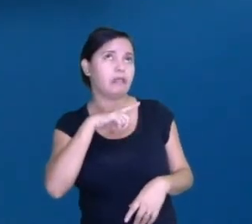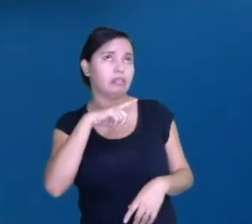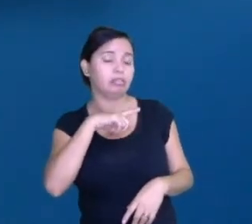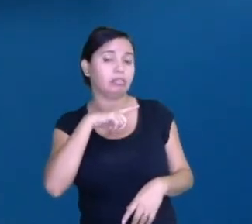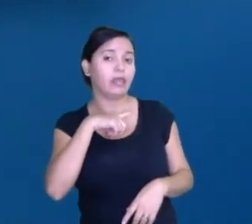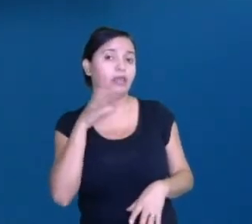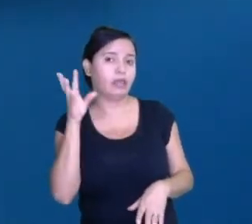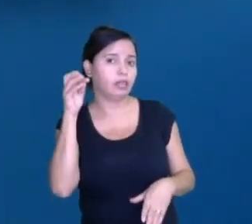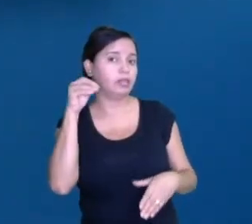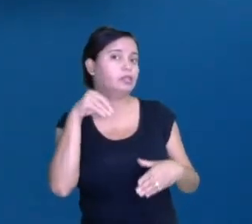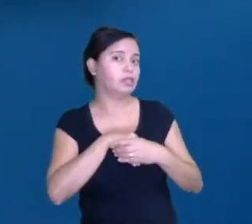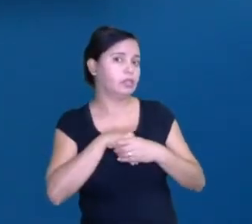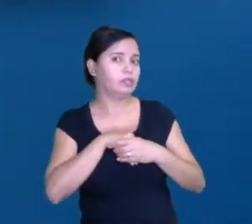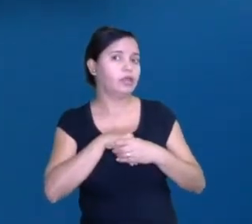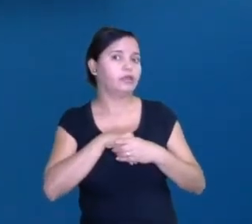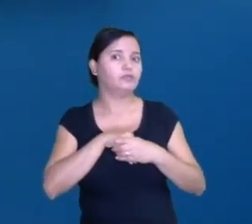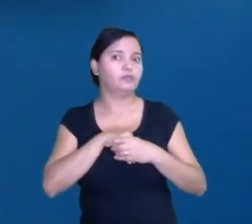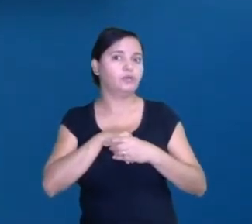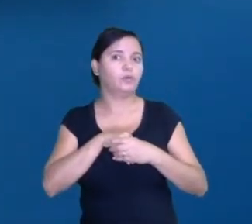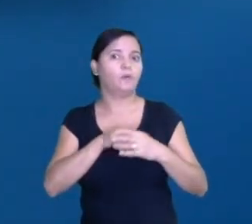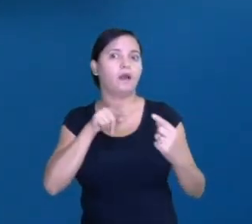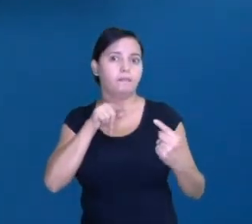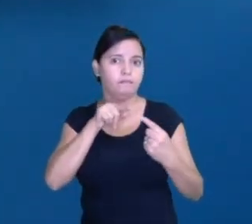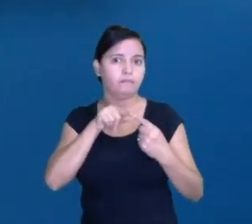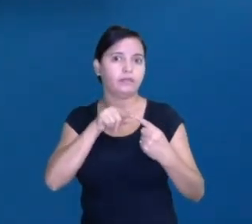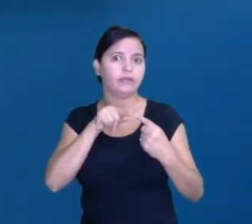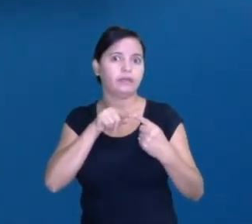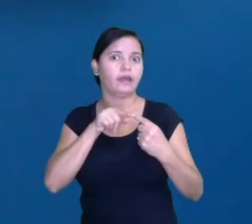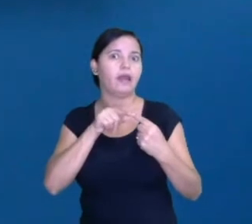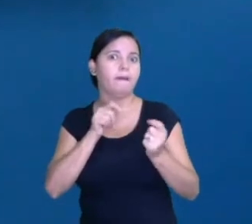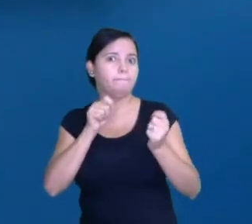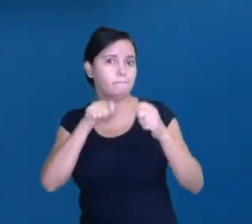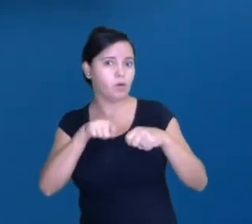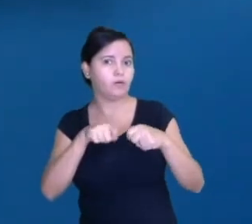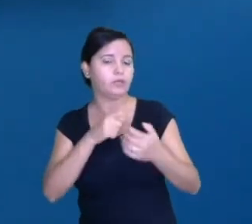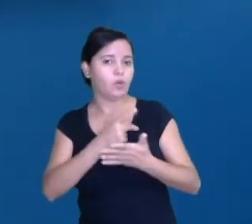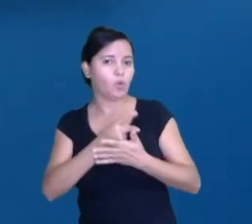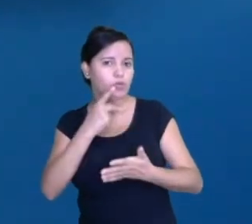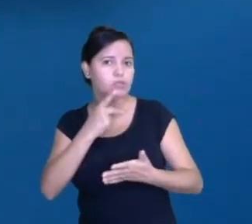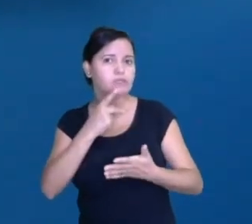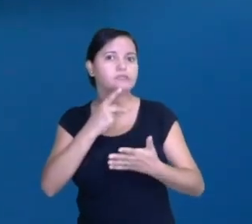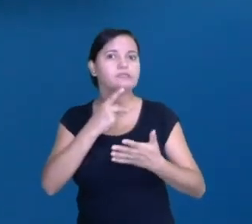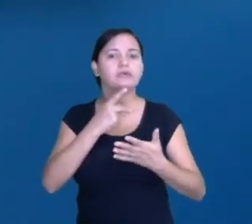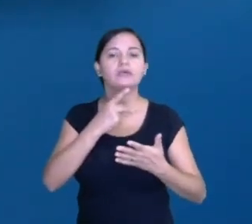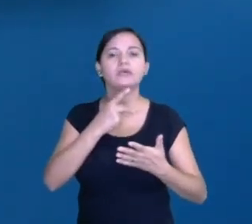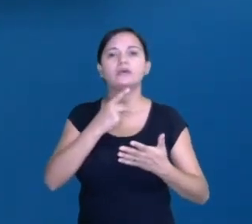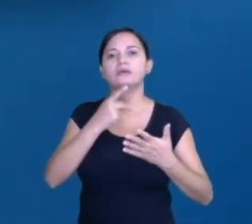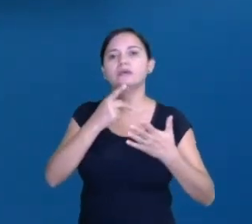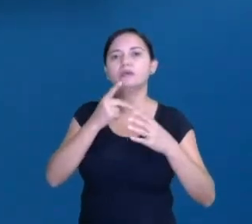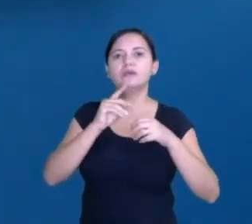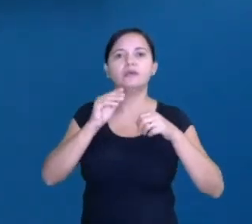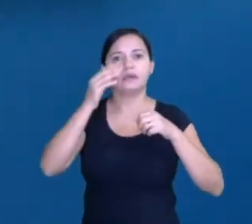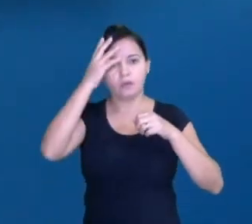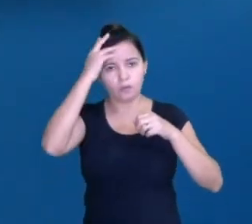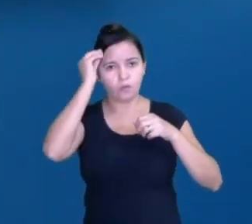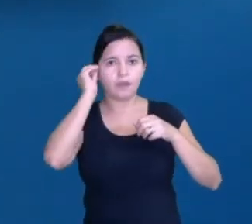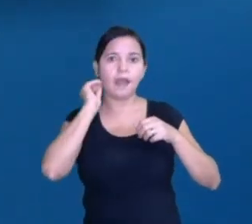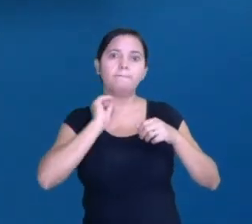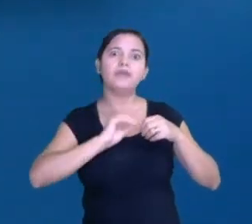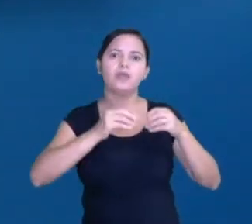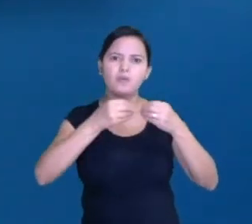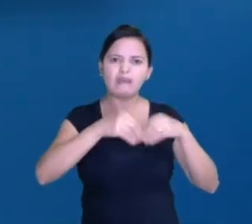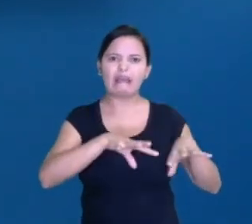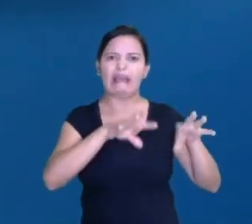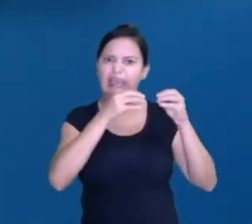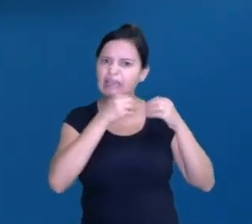dos genes mais a testosterona faz a pessoa desenvolver a chamada calvície, que é a chamada alopecia androgênica,